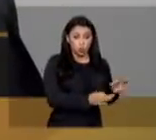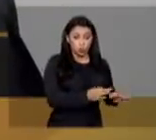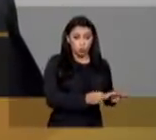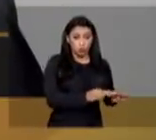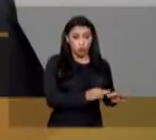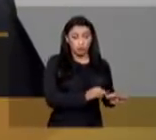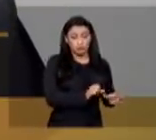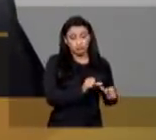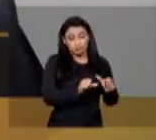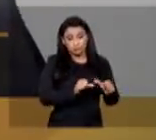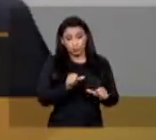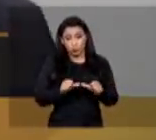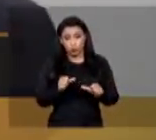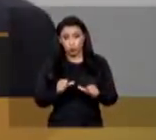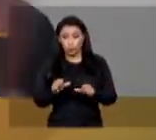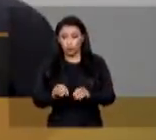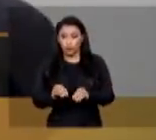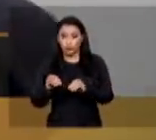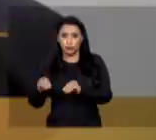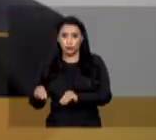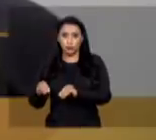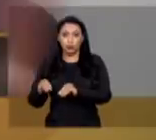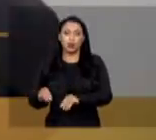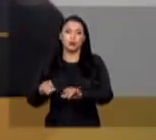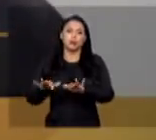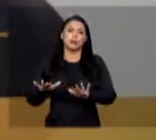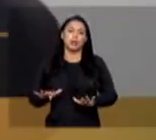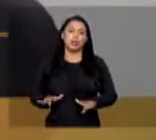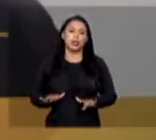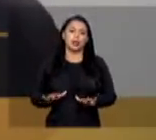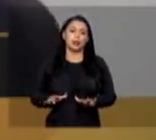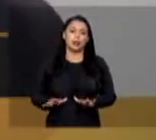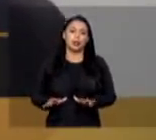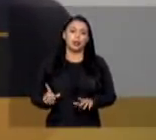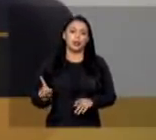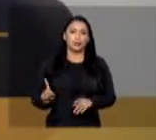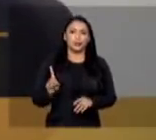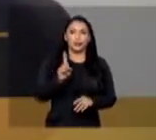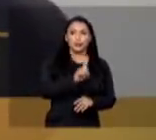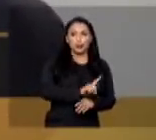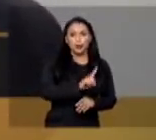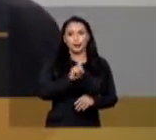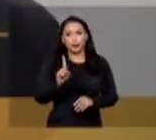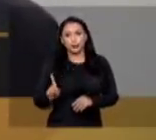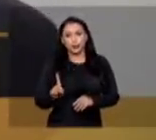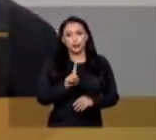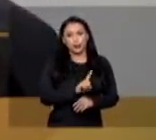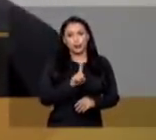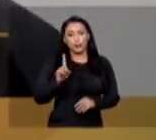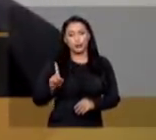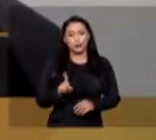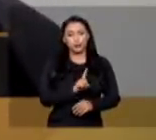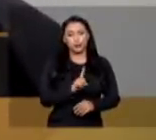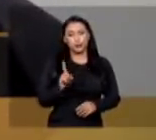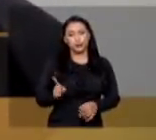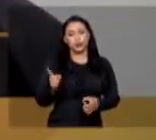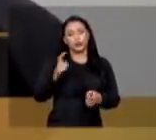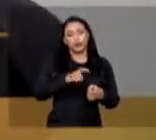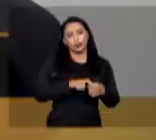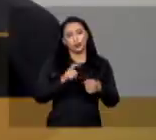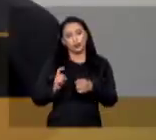e o plenário, naquilo que eu chamei um zigue-zague ou um andar trôpego